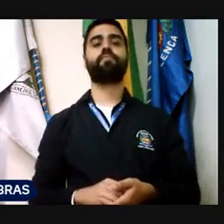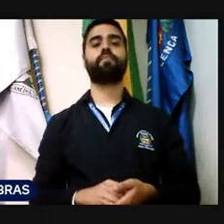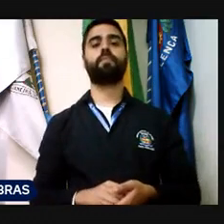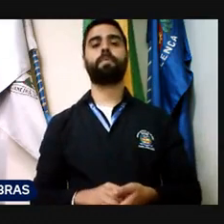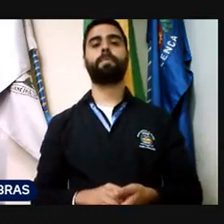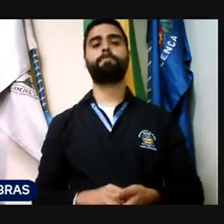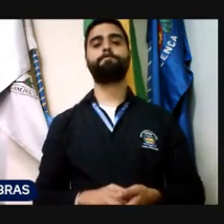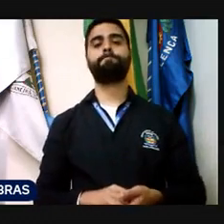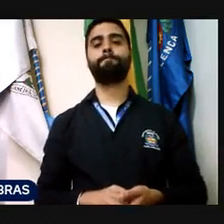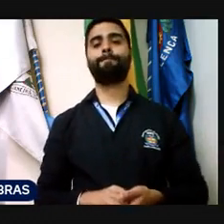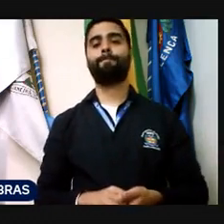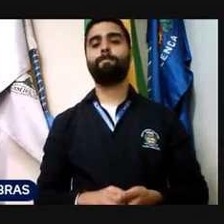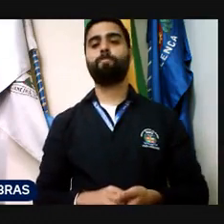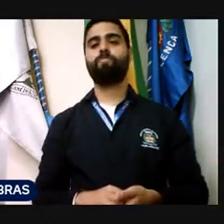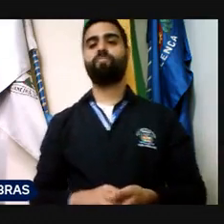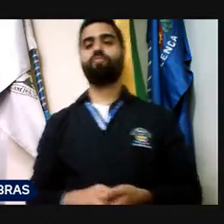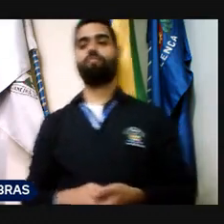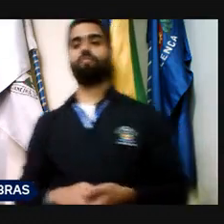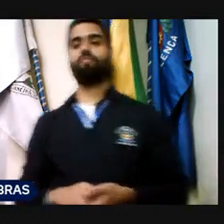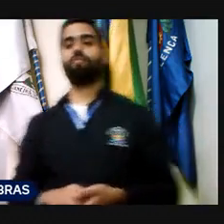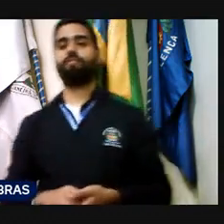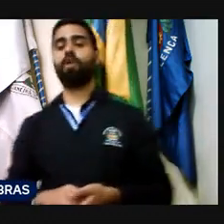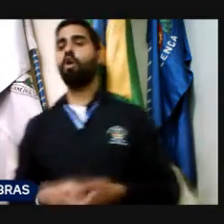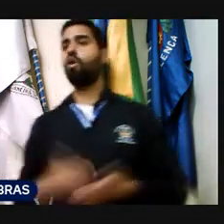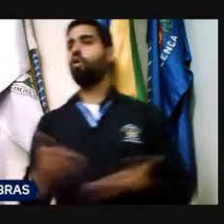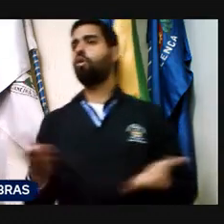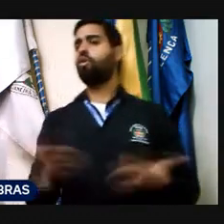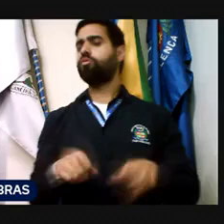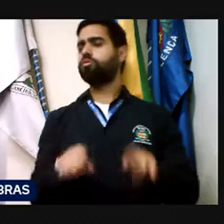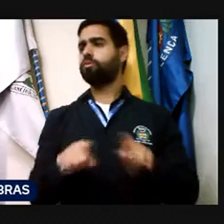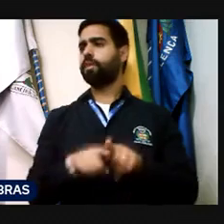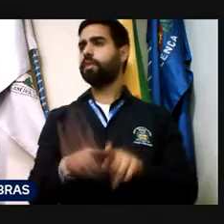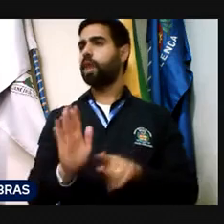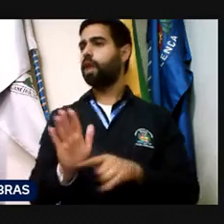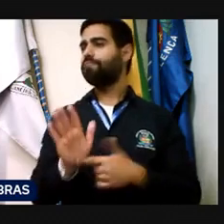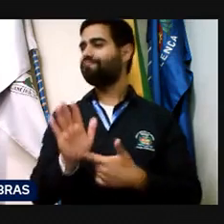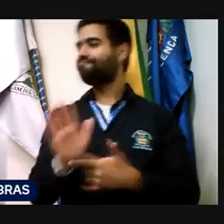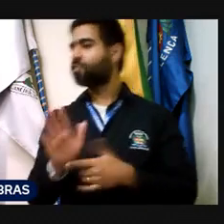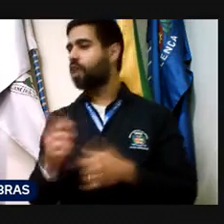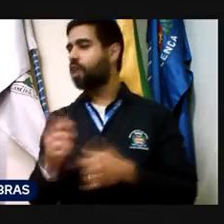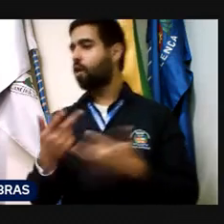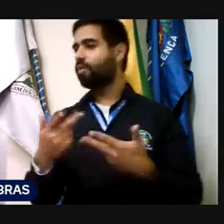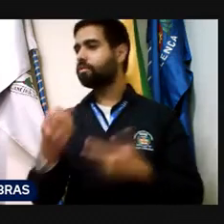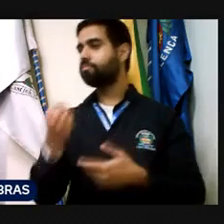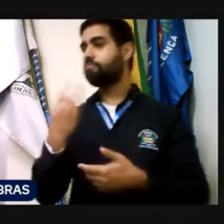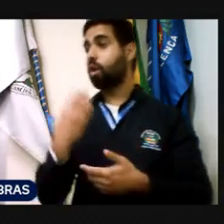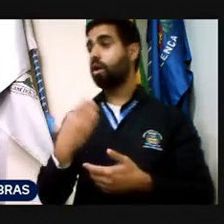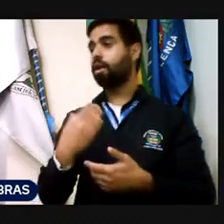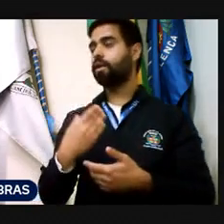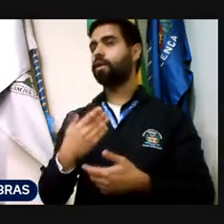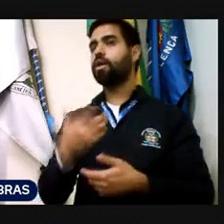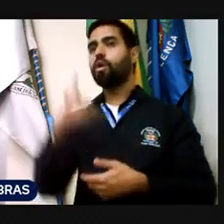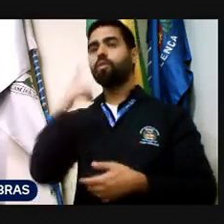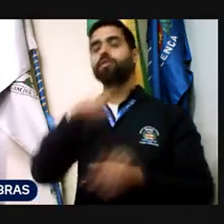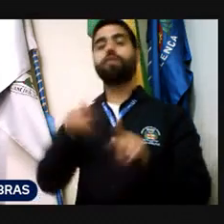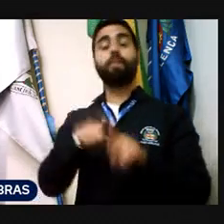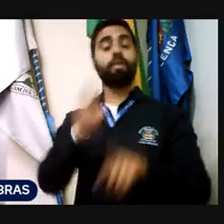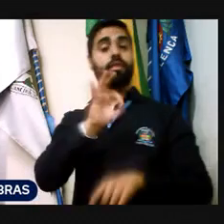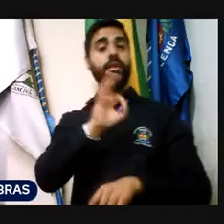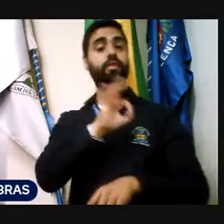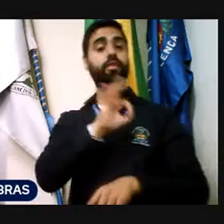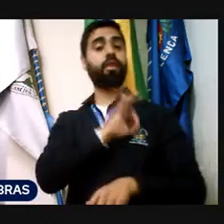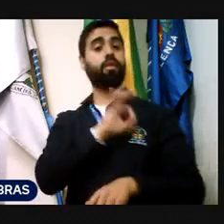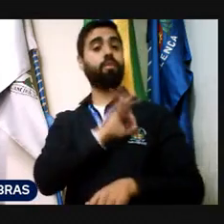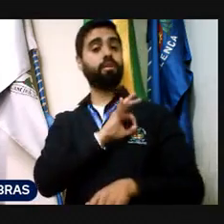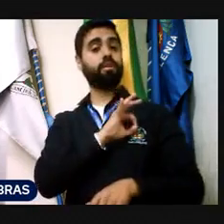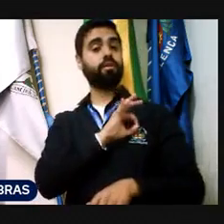então, através de uma sinalização, quem sabe aí, positiva, tive lá do coronel e